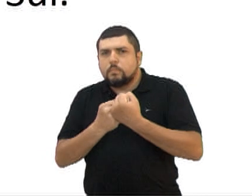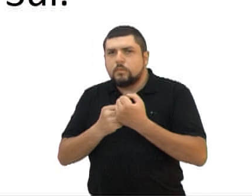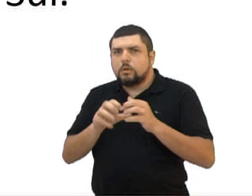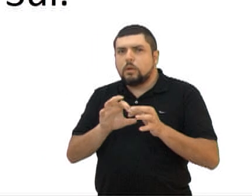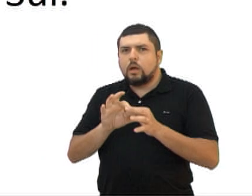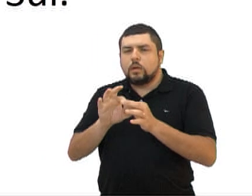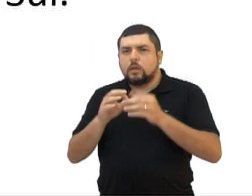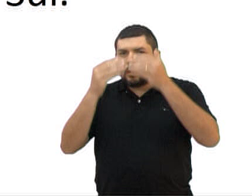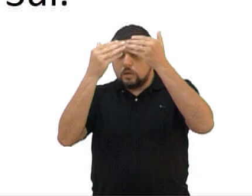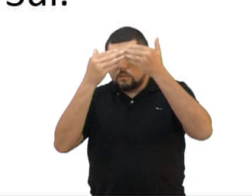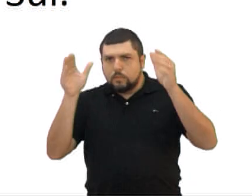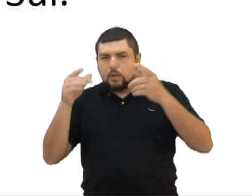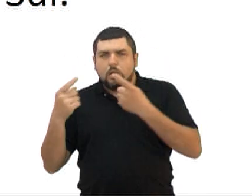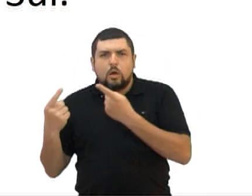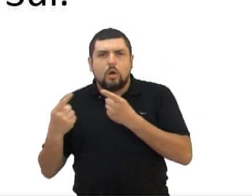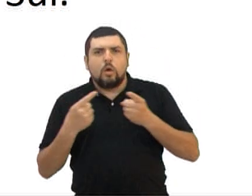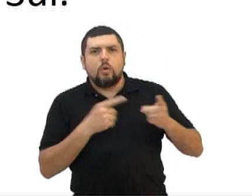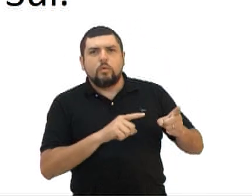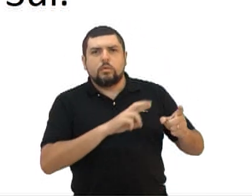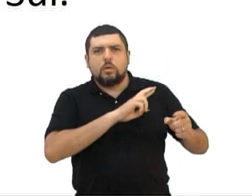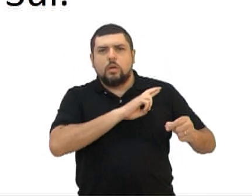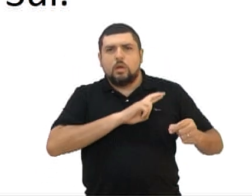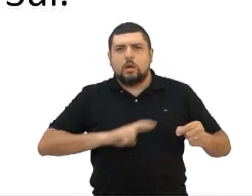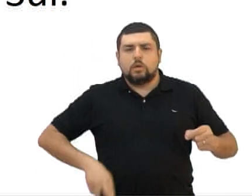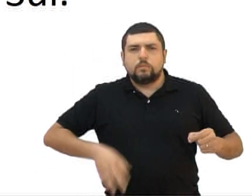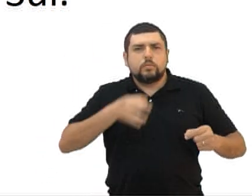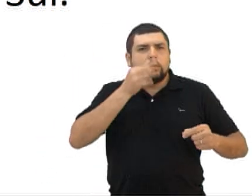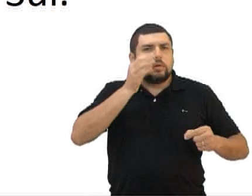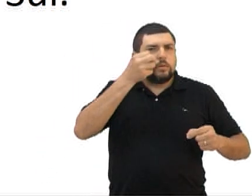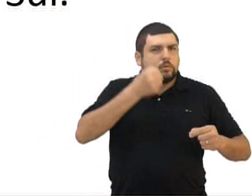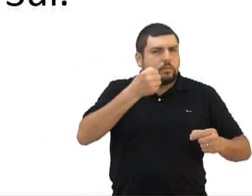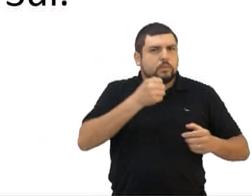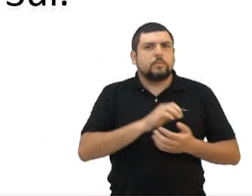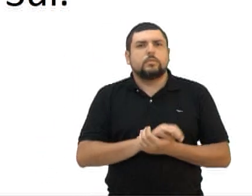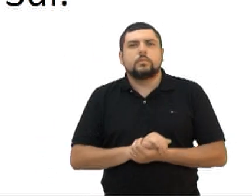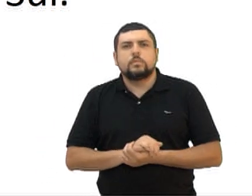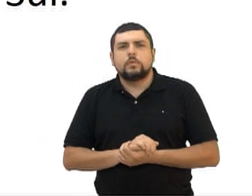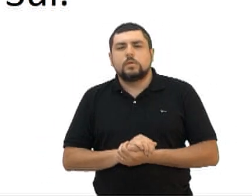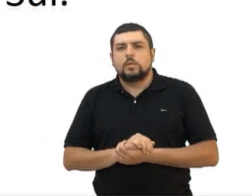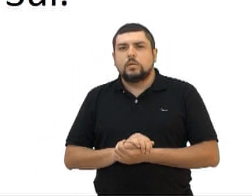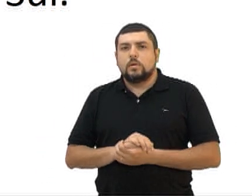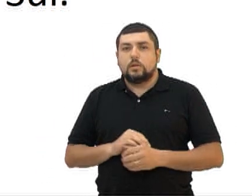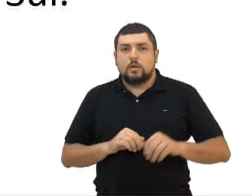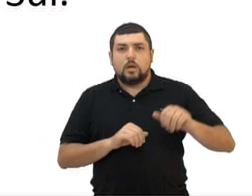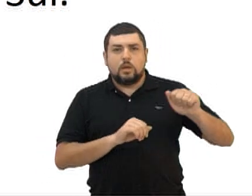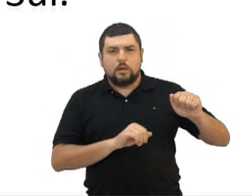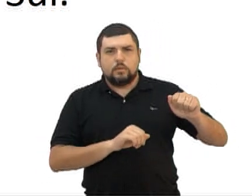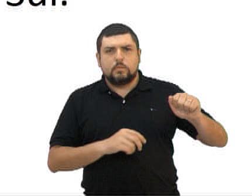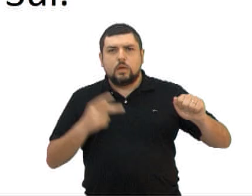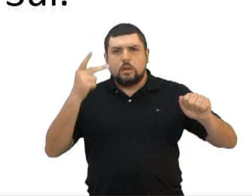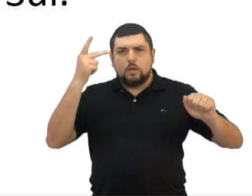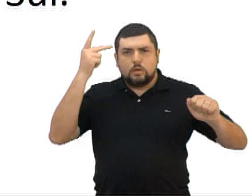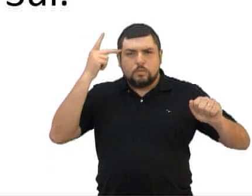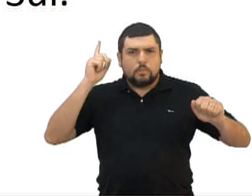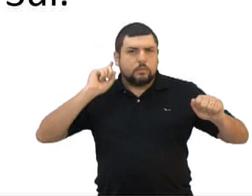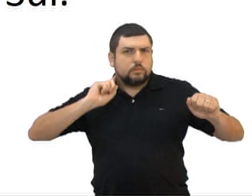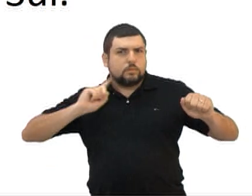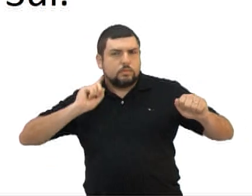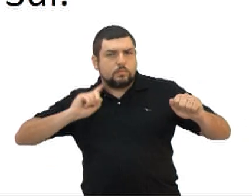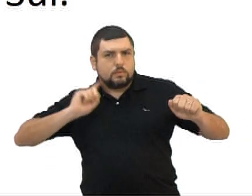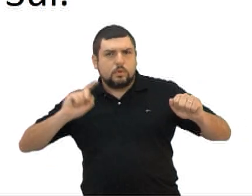a oposição à República do Café com Leite. Letra A, São Paulo, Minas Gerais e Rio Grande do